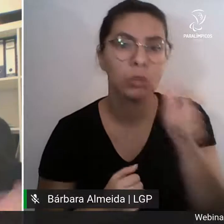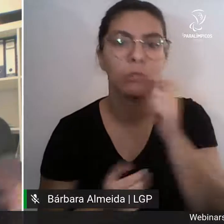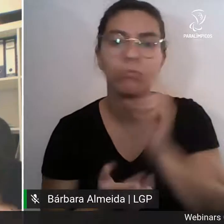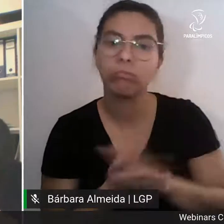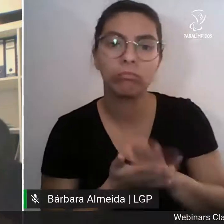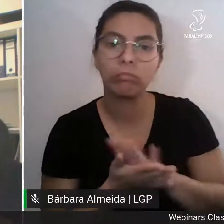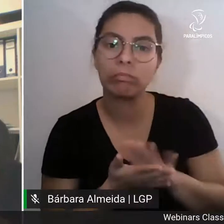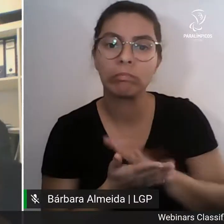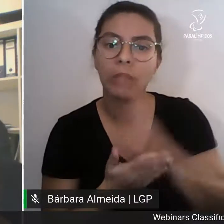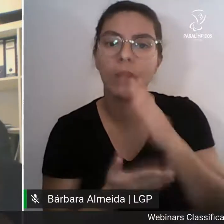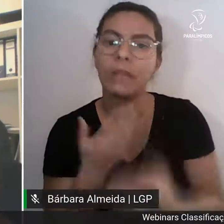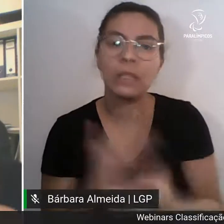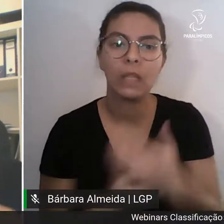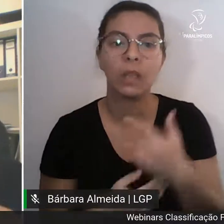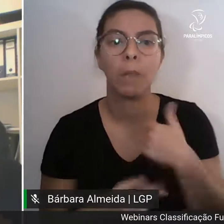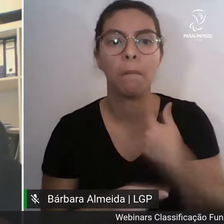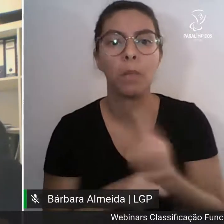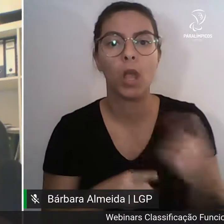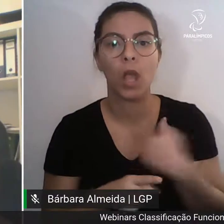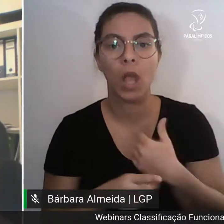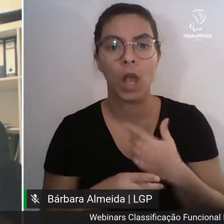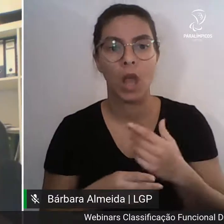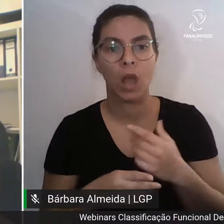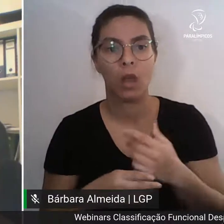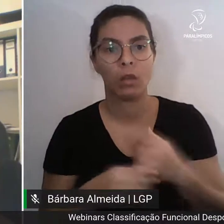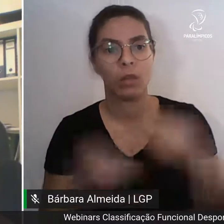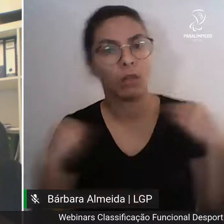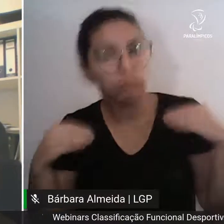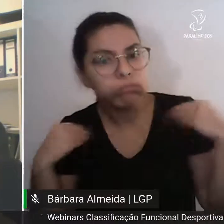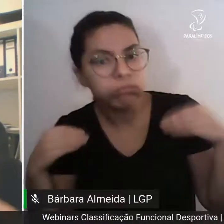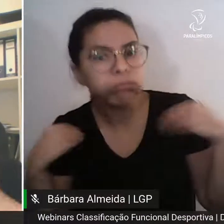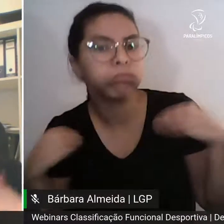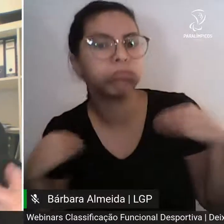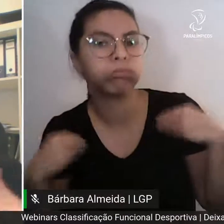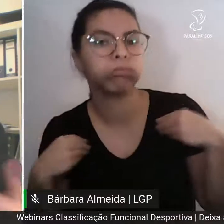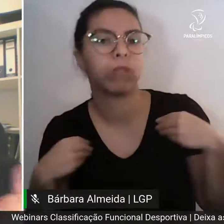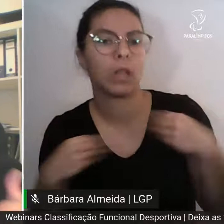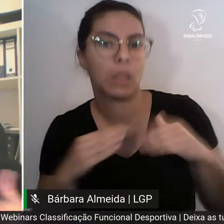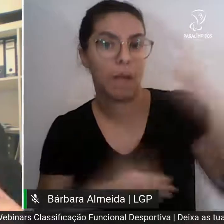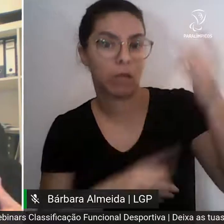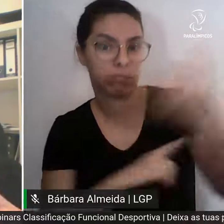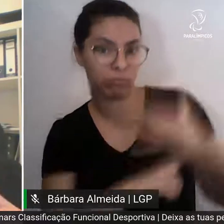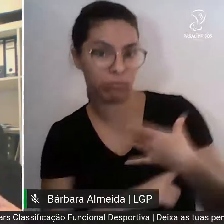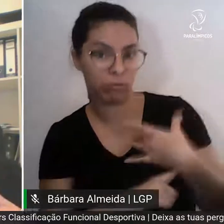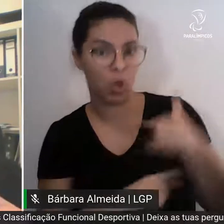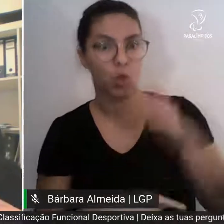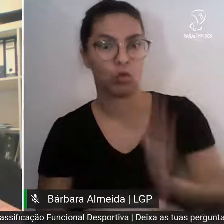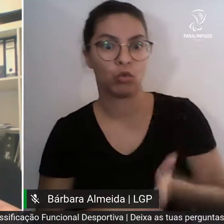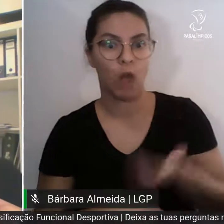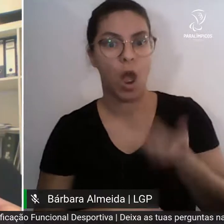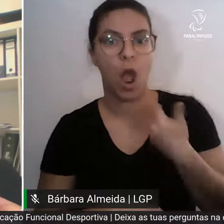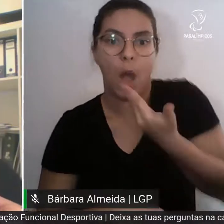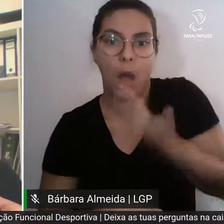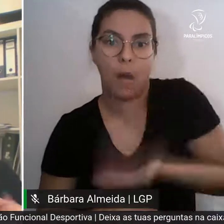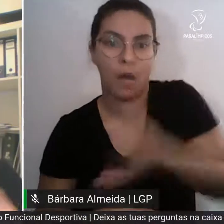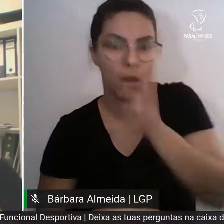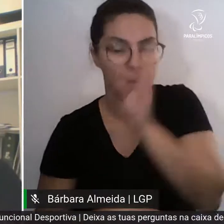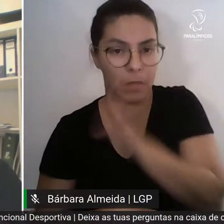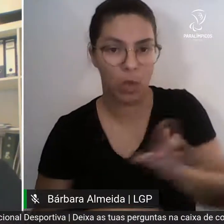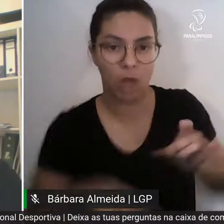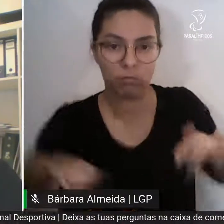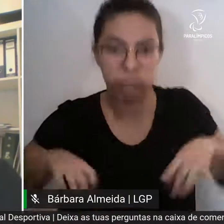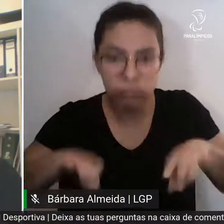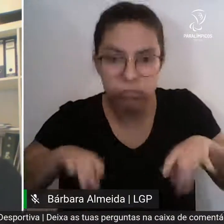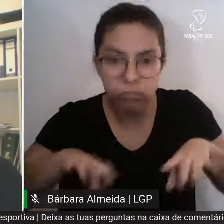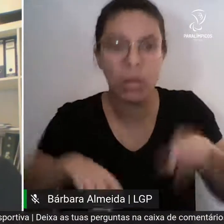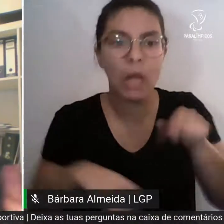porque eles, para me tirarem lugar na equipa, têm que treinar tanto ou mais do que eu, porque se calhar eu já estou um bocadinho mais habituada a lidar com a cadeira de rodas e eles